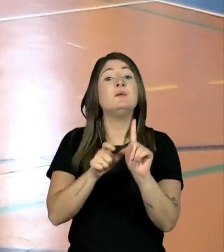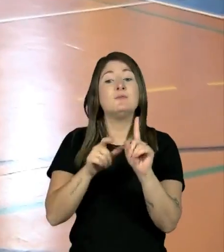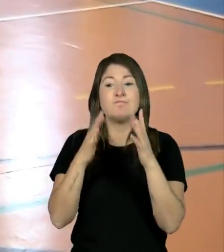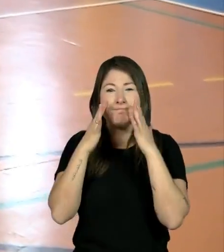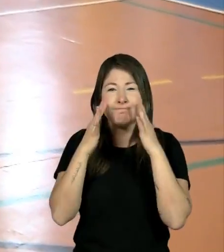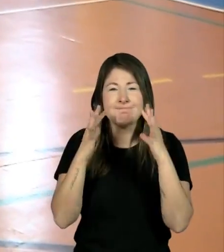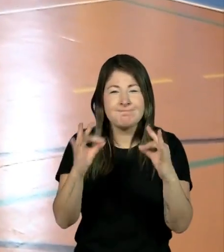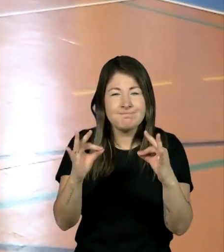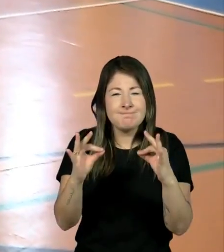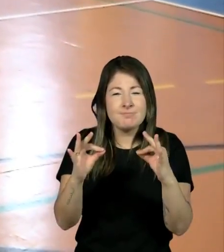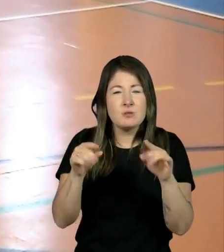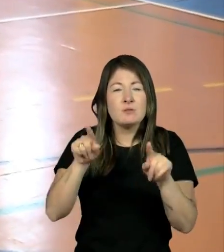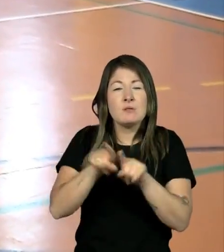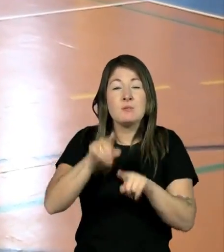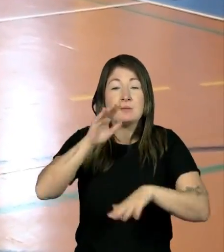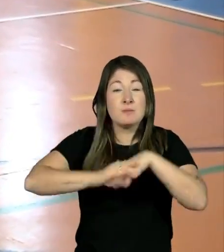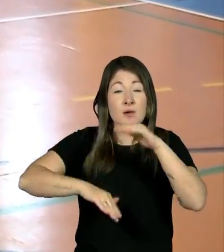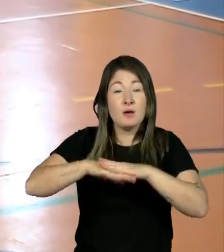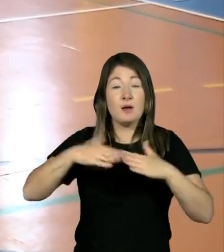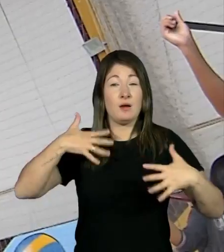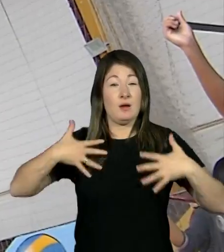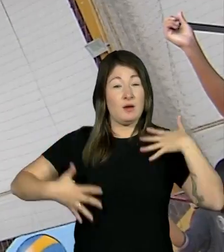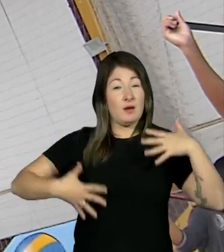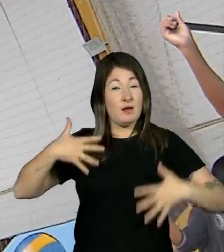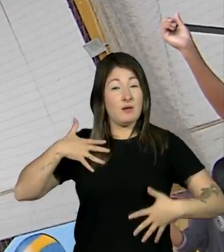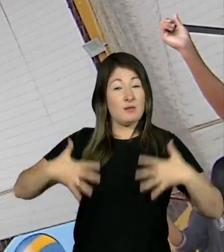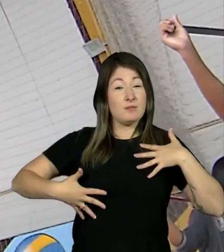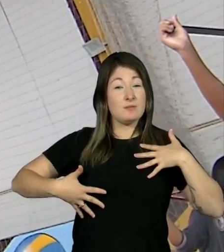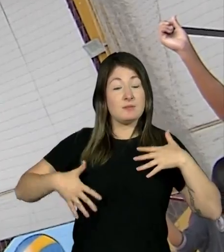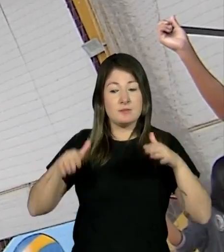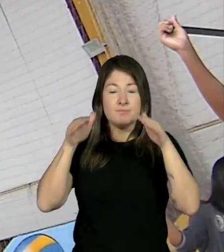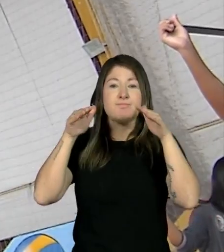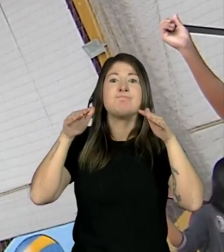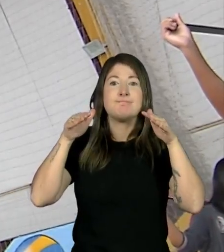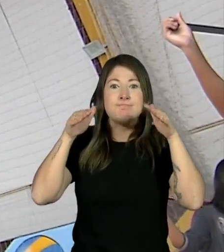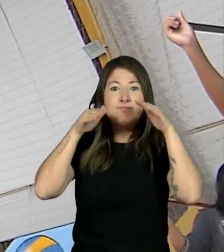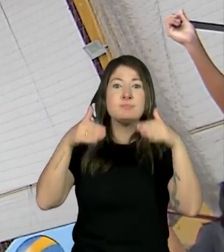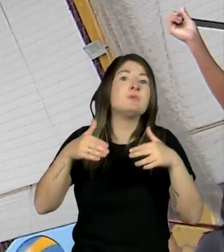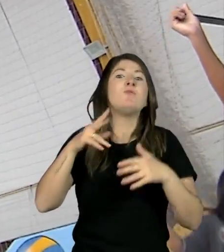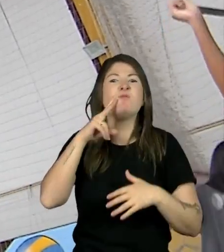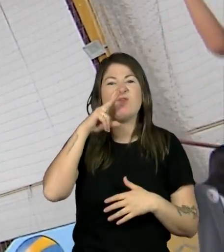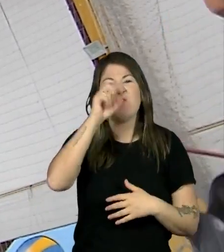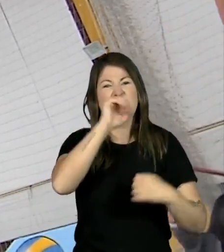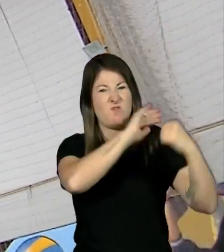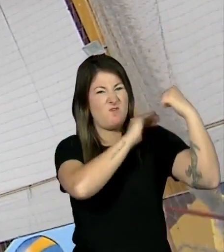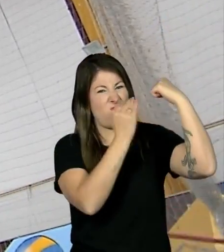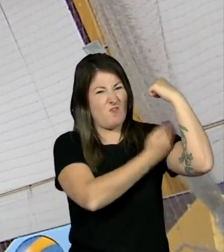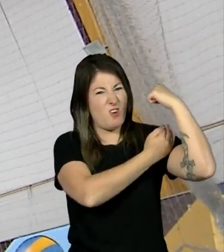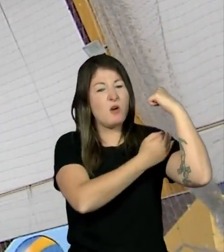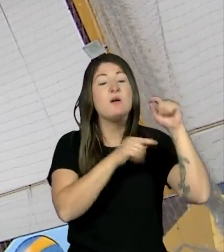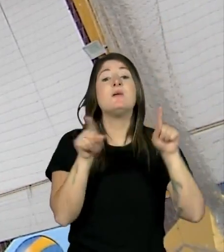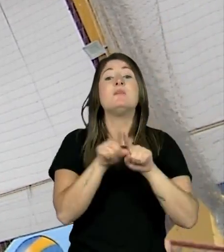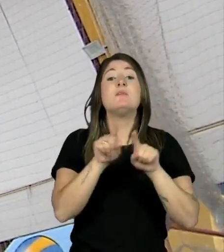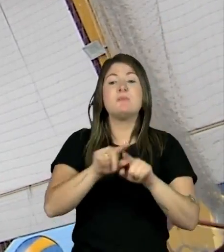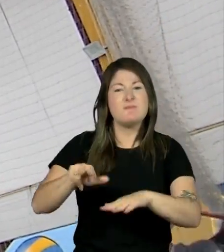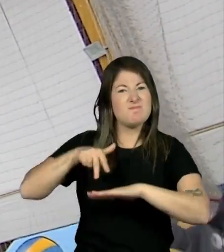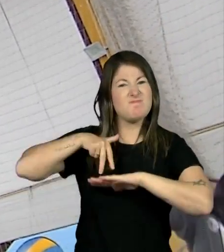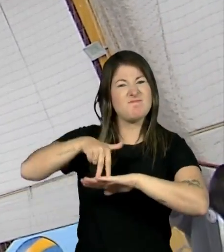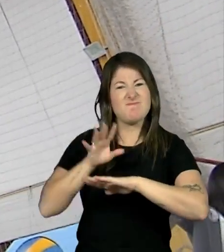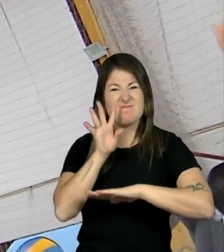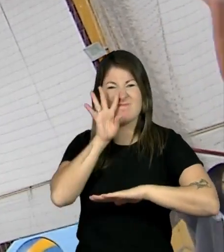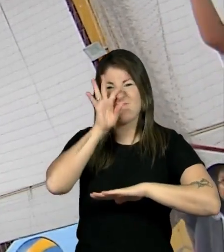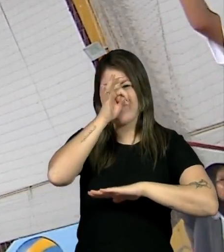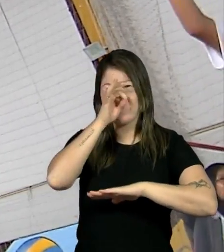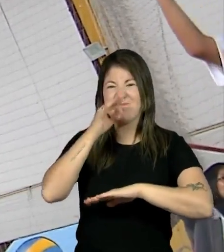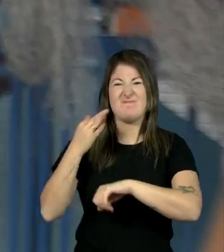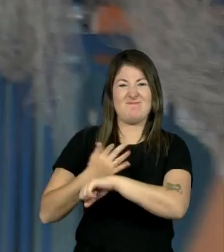e habilidades físicas específicas, como força, flexibilidade e resistência na hora de levantar a